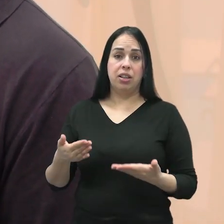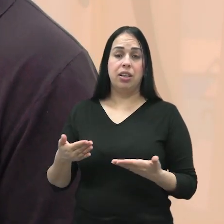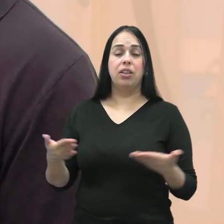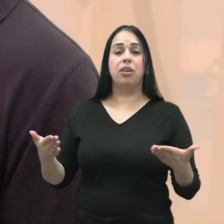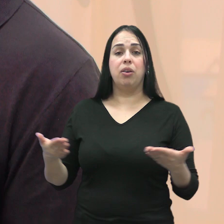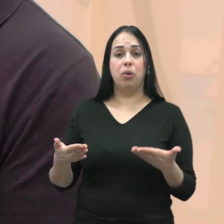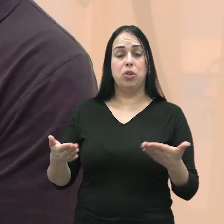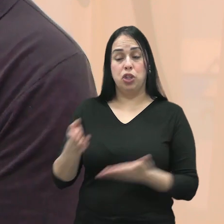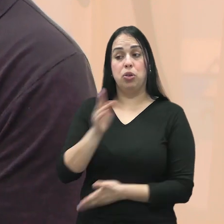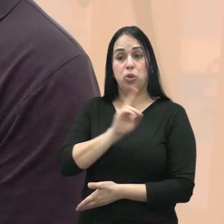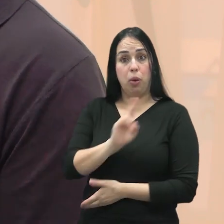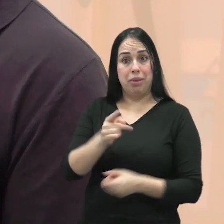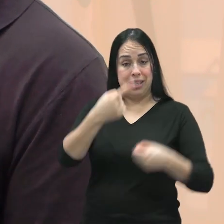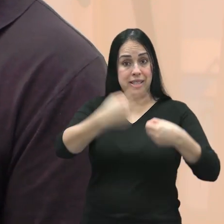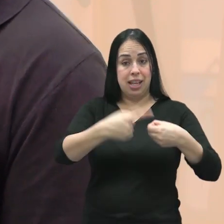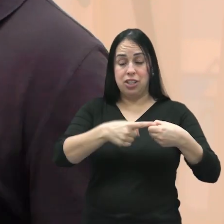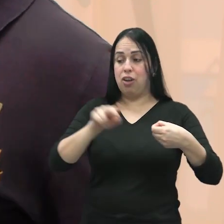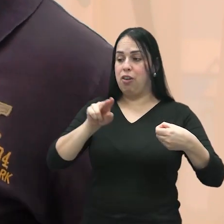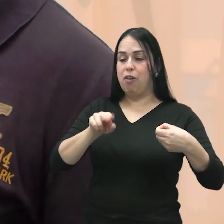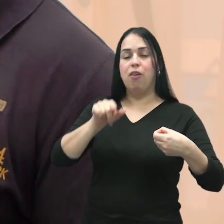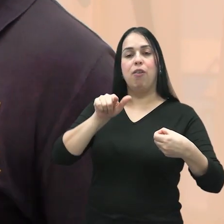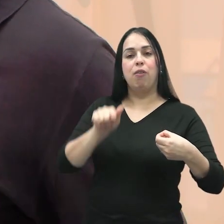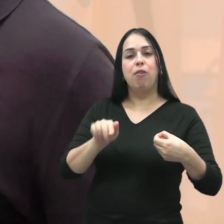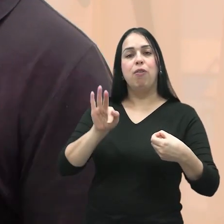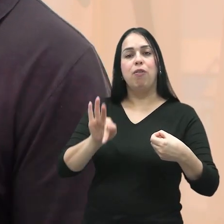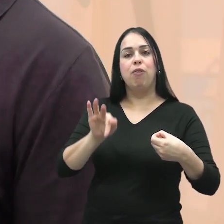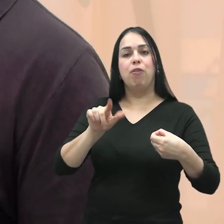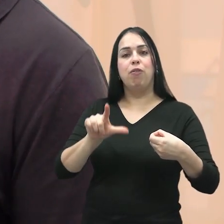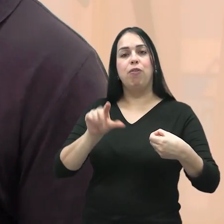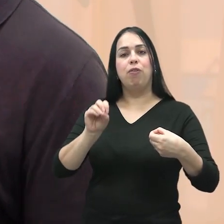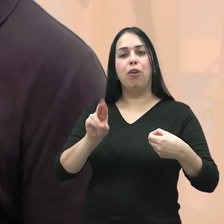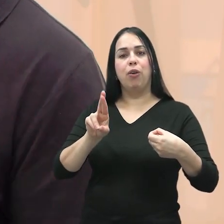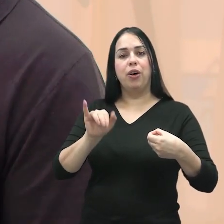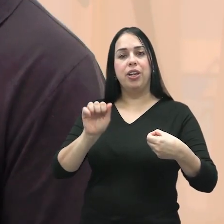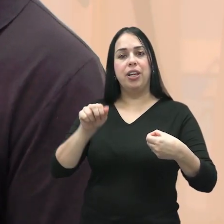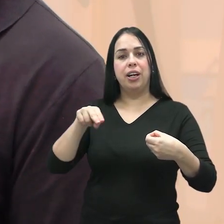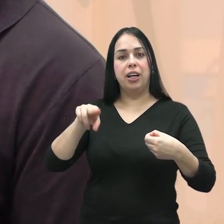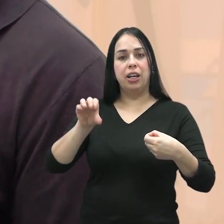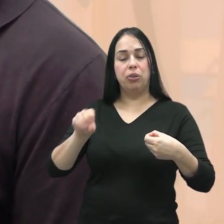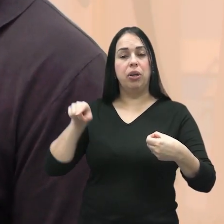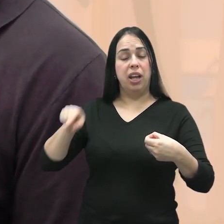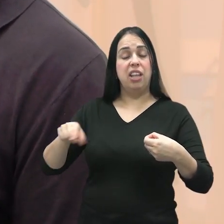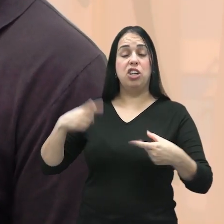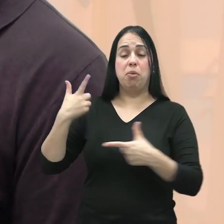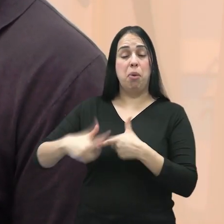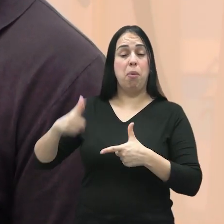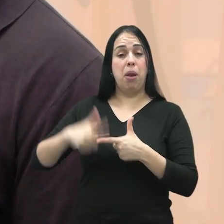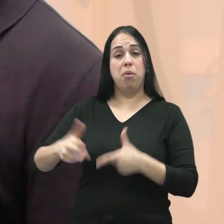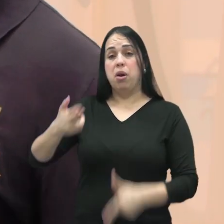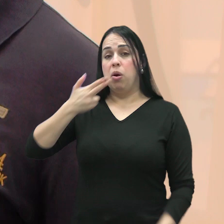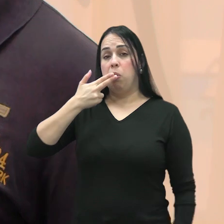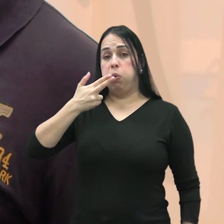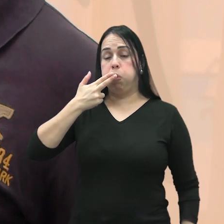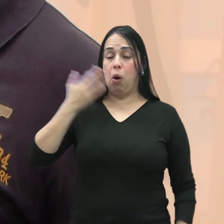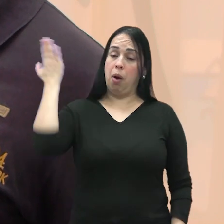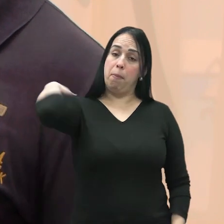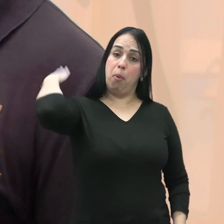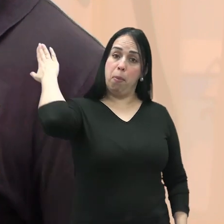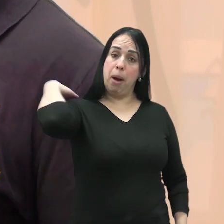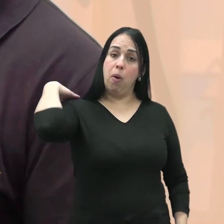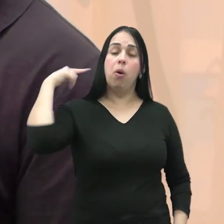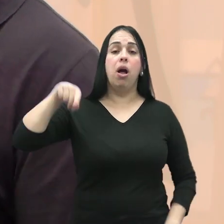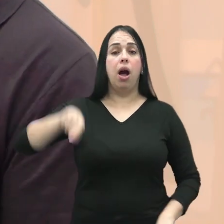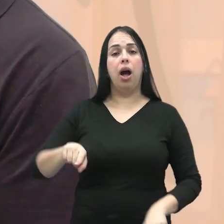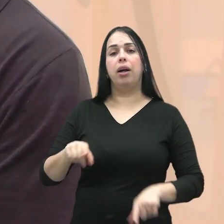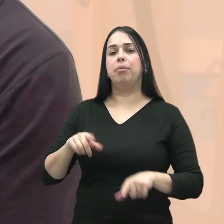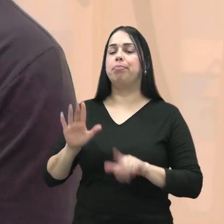chamada de Floriano, né? Em homenagem. Morreu de uma maneira um tanto quanto inusitada, né? Cirrose, mas sem maiores